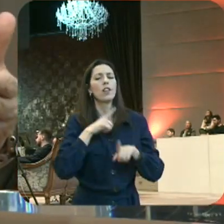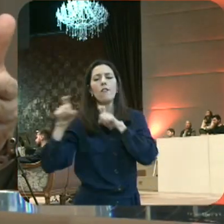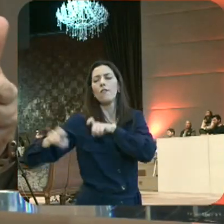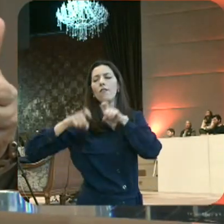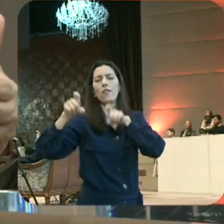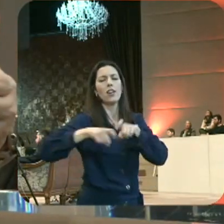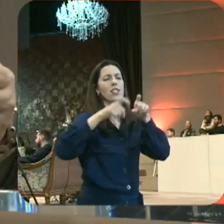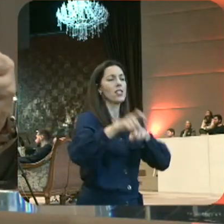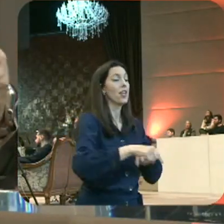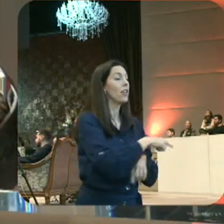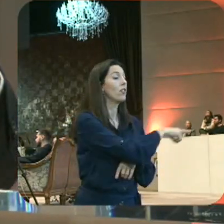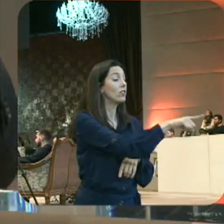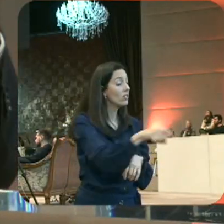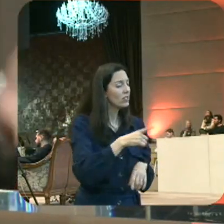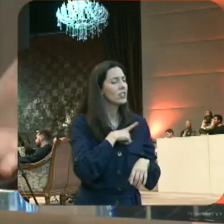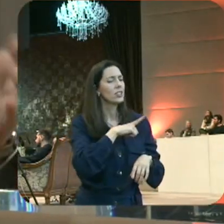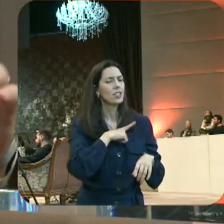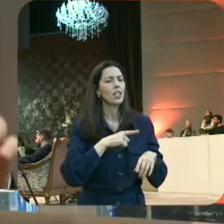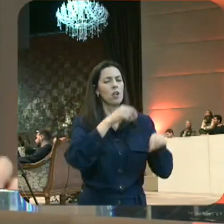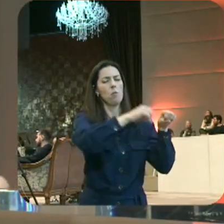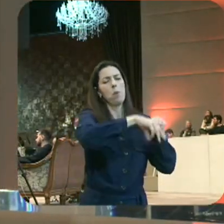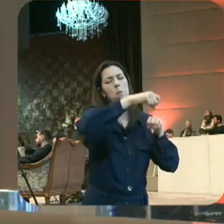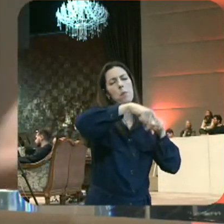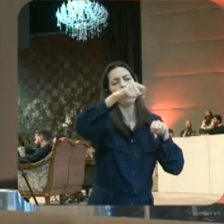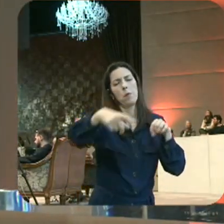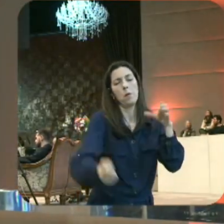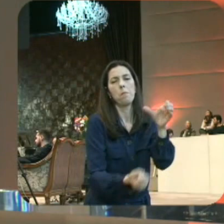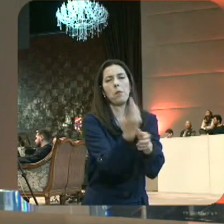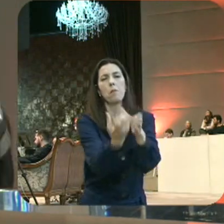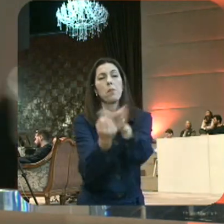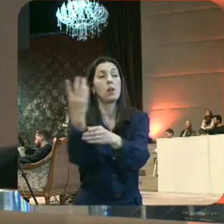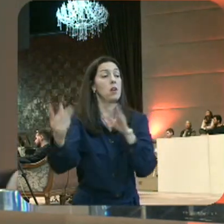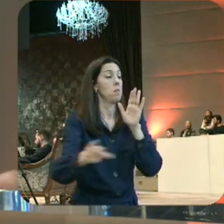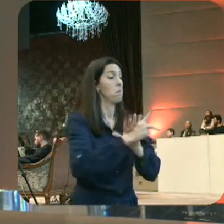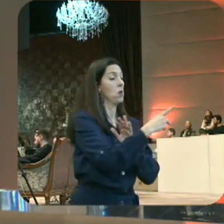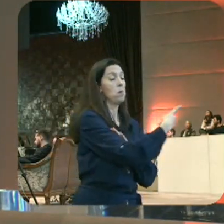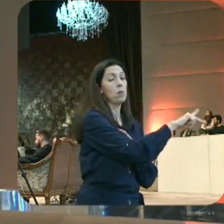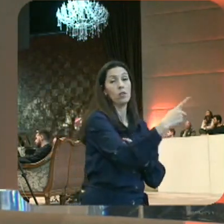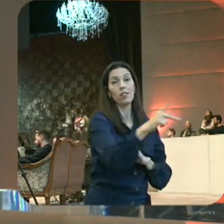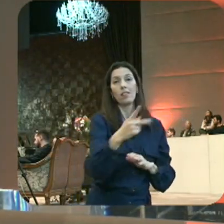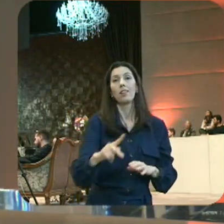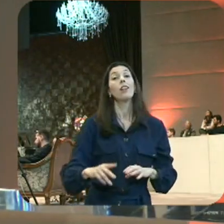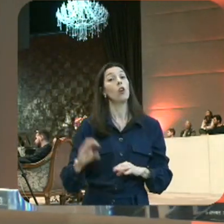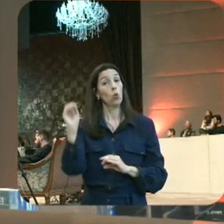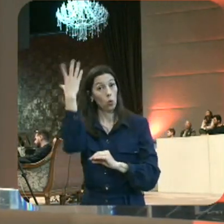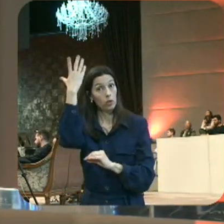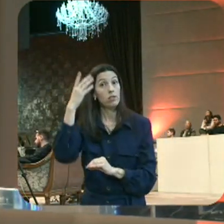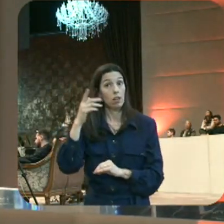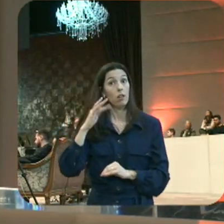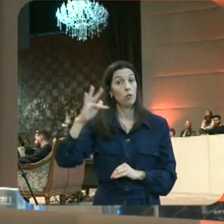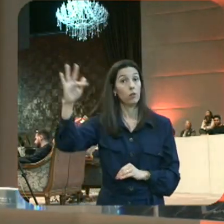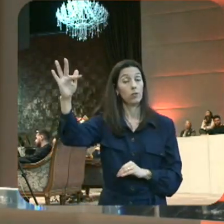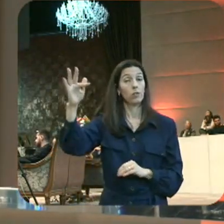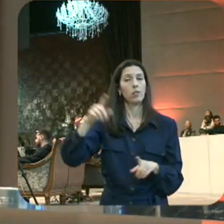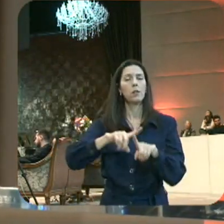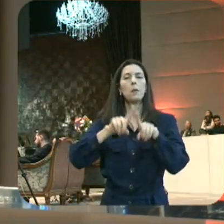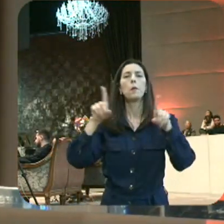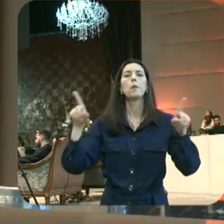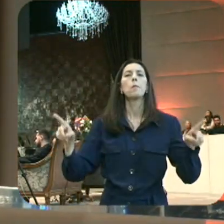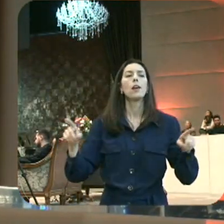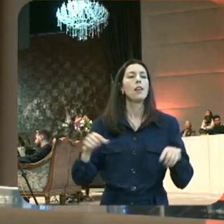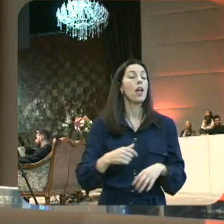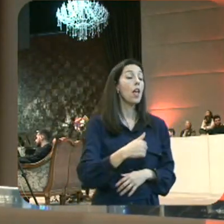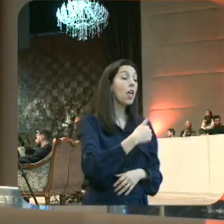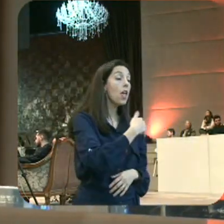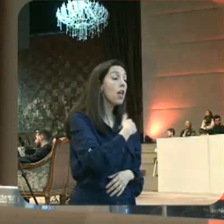plantações para colher que vocês não semearam. E tudo isso era verdade e aconteceu. Eu só pedi